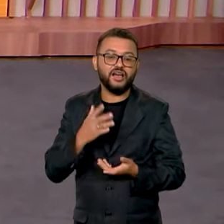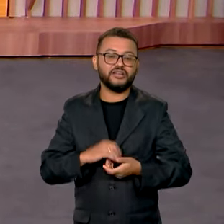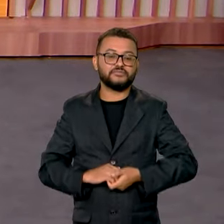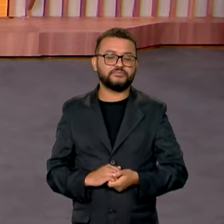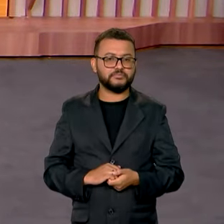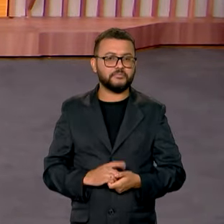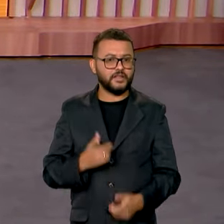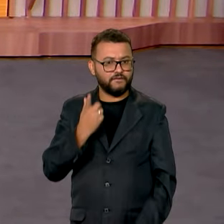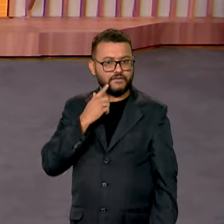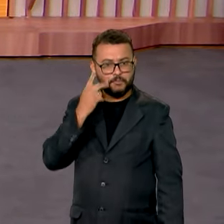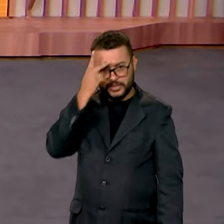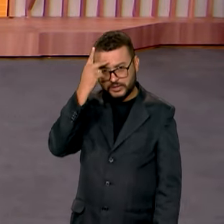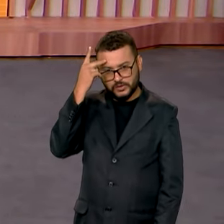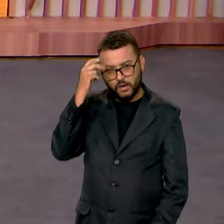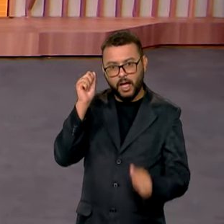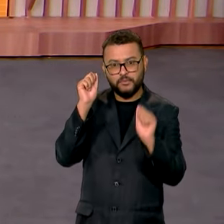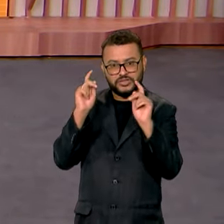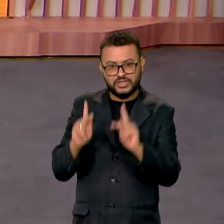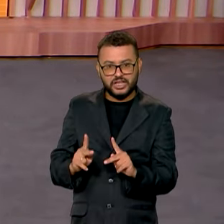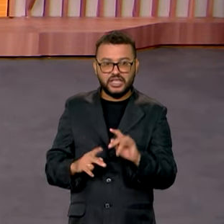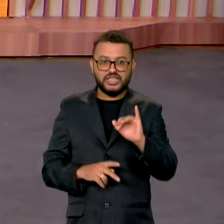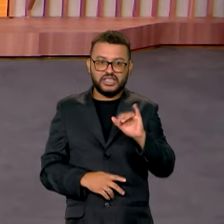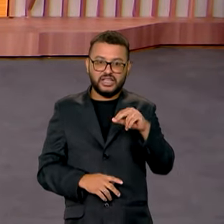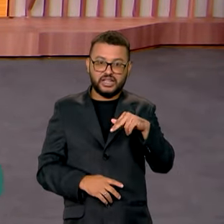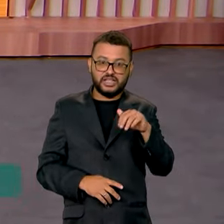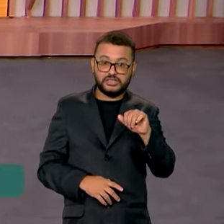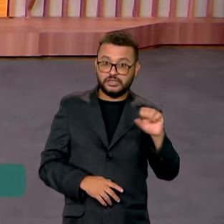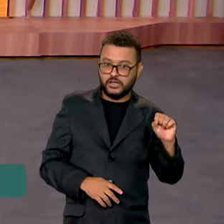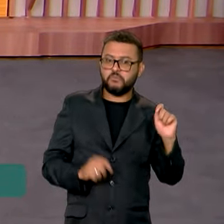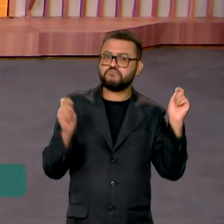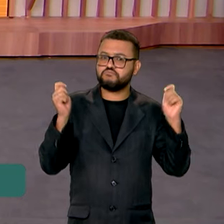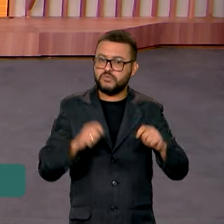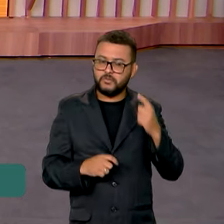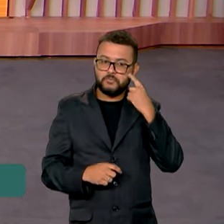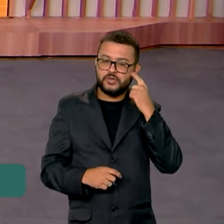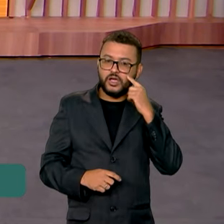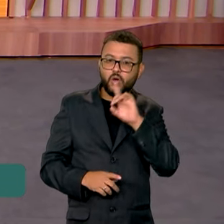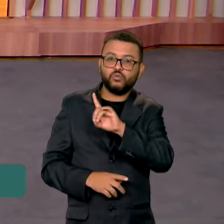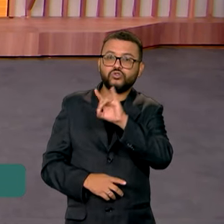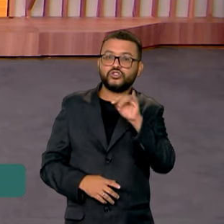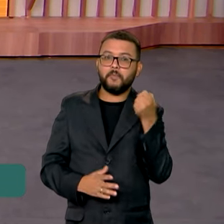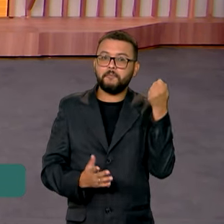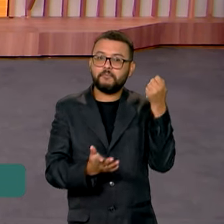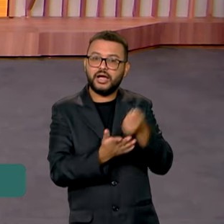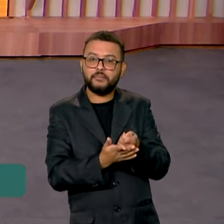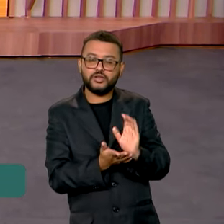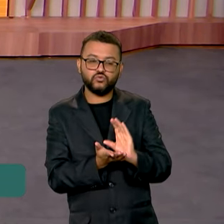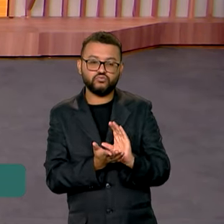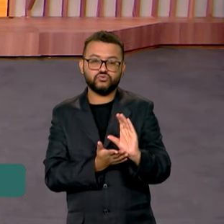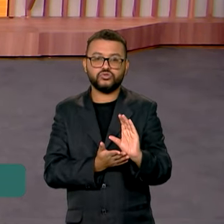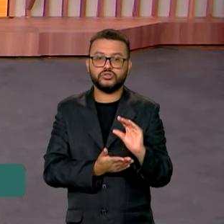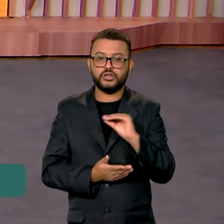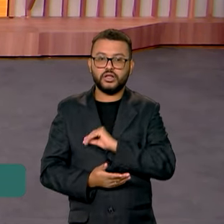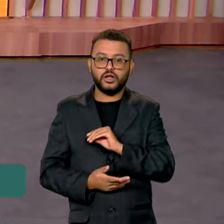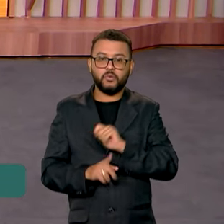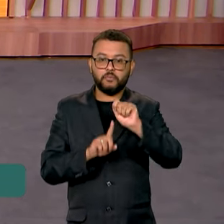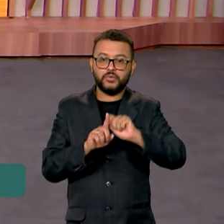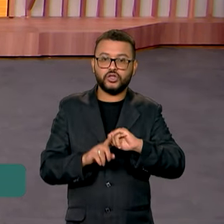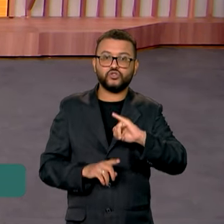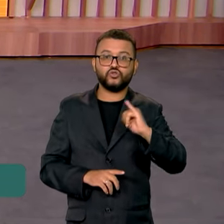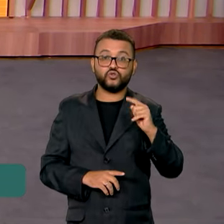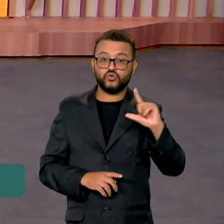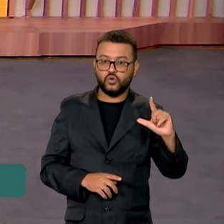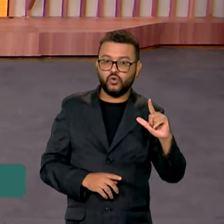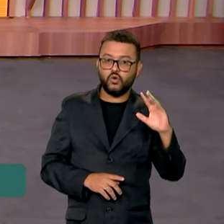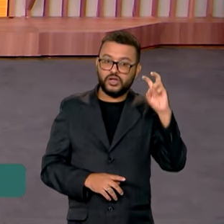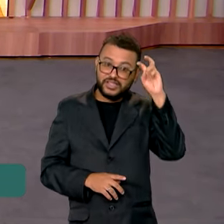E olha, os aposentados e pensionistas do INSS já podem conferir o dia do pagamento de julho, que começa nesta